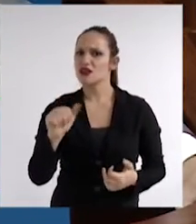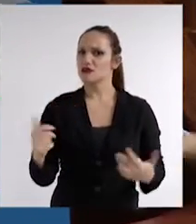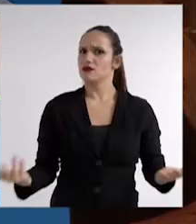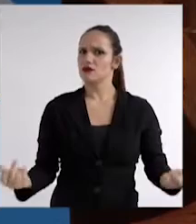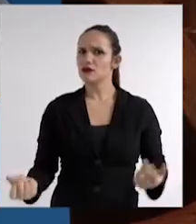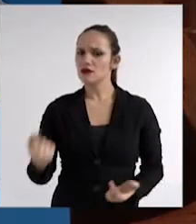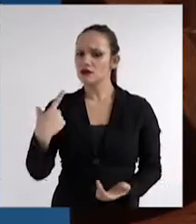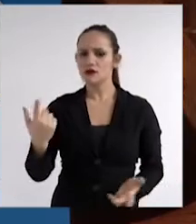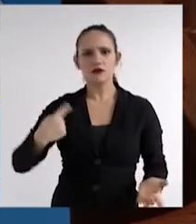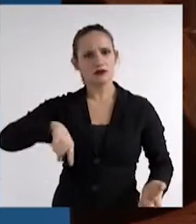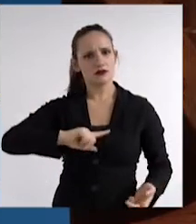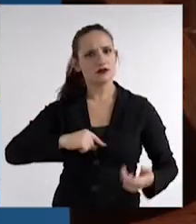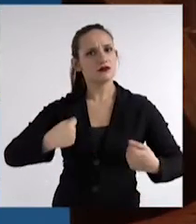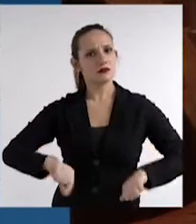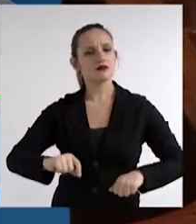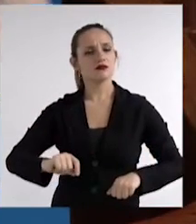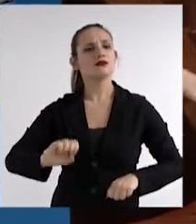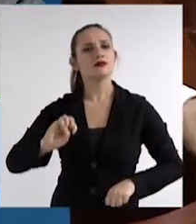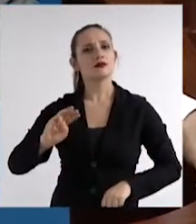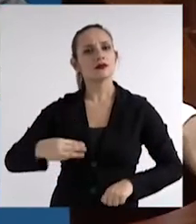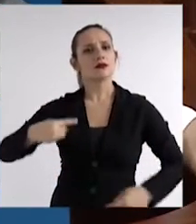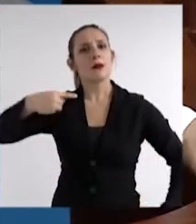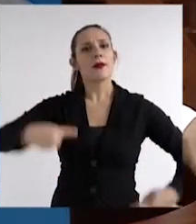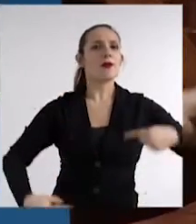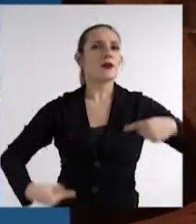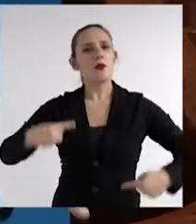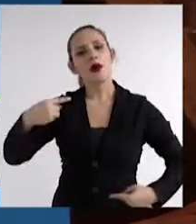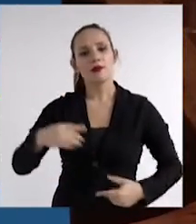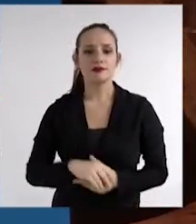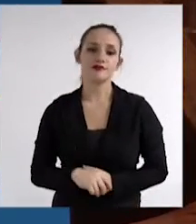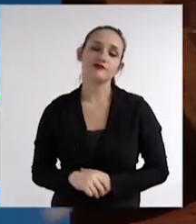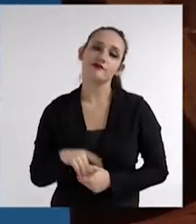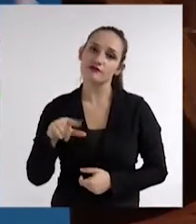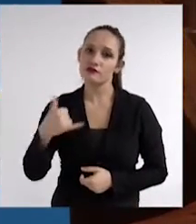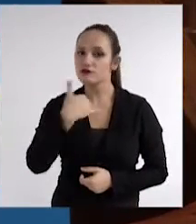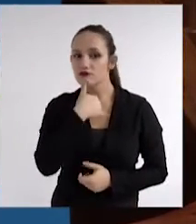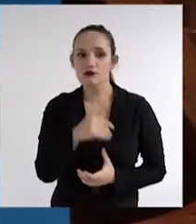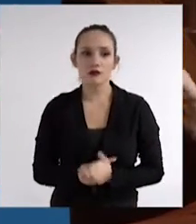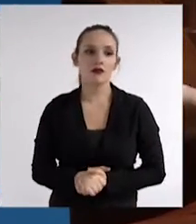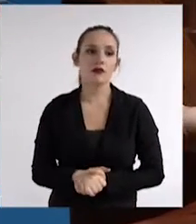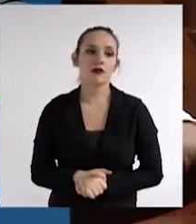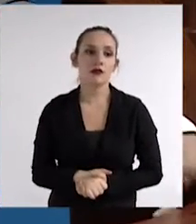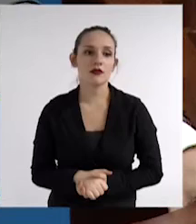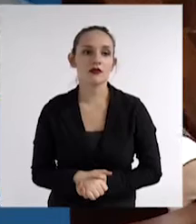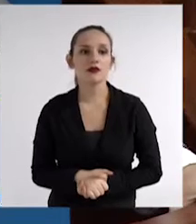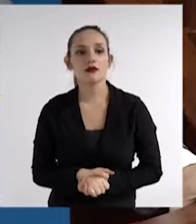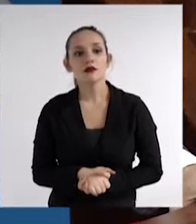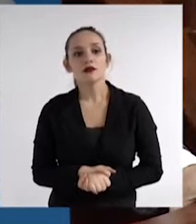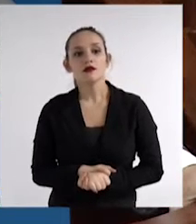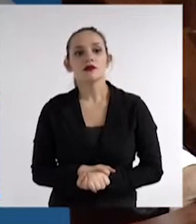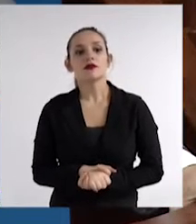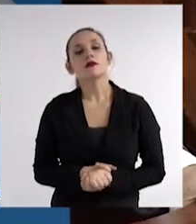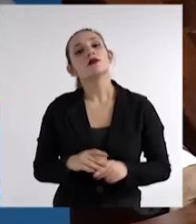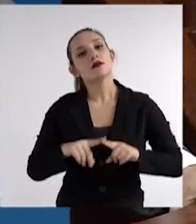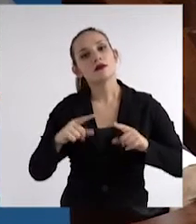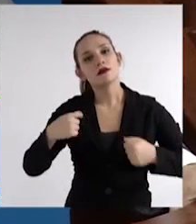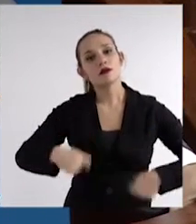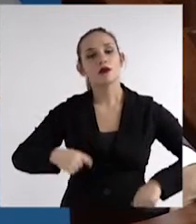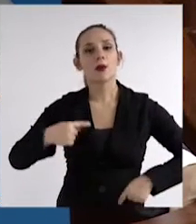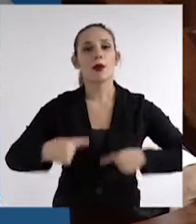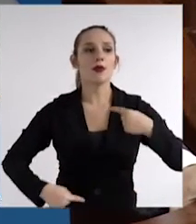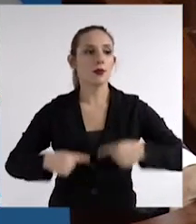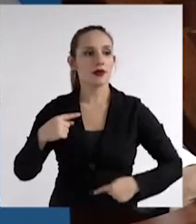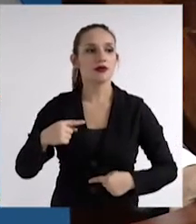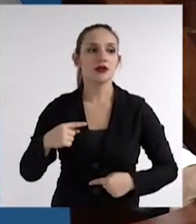Então, nós precisamos fazer esse debate, sim. Infelizmente, temos que fazer esse debate